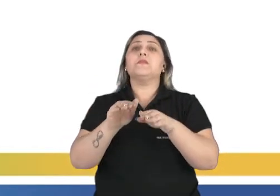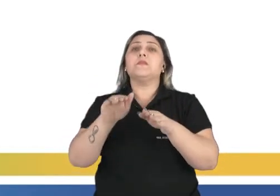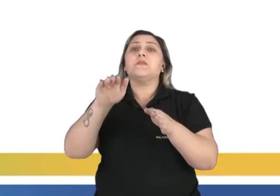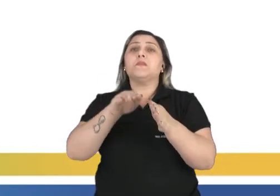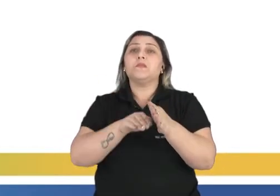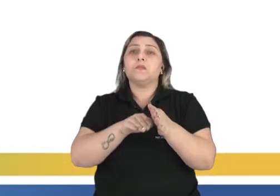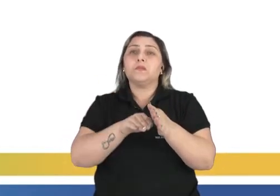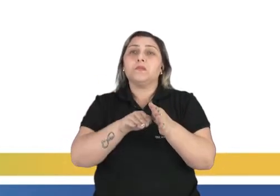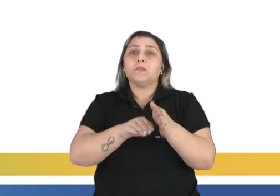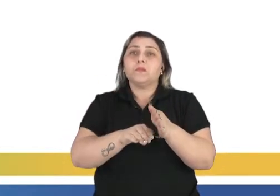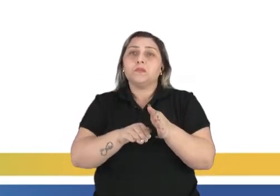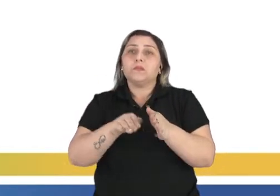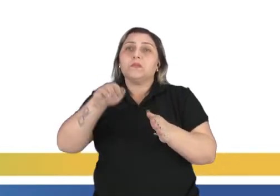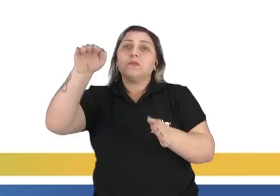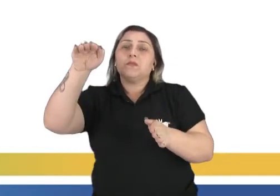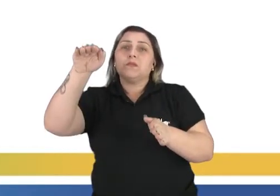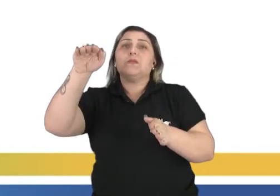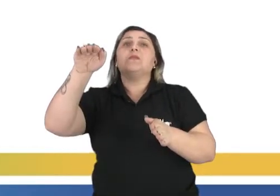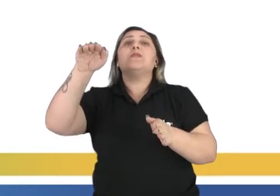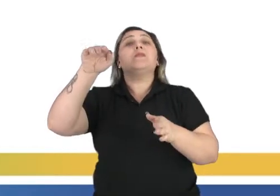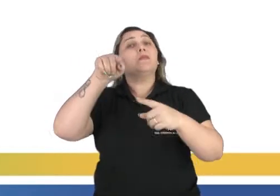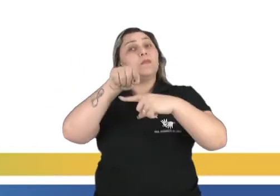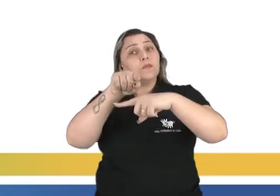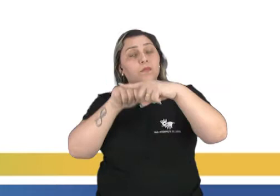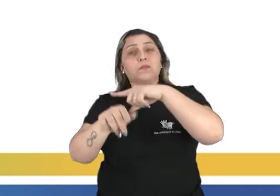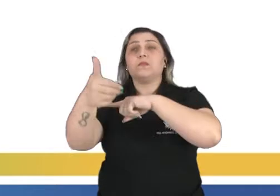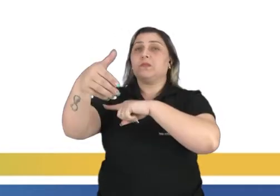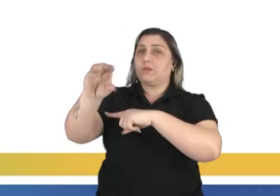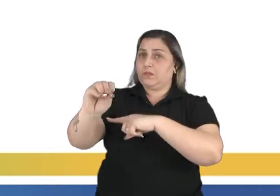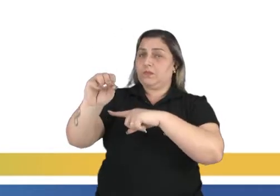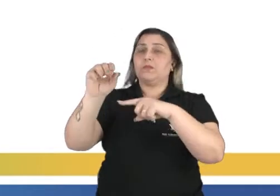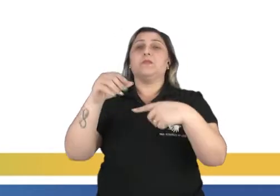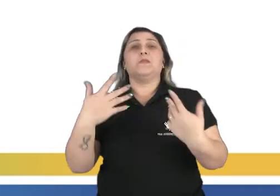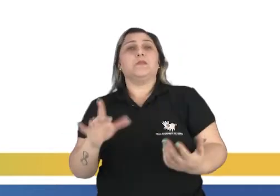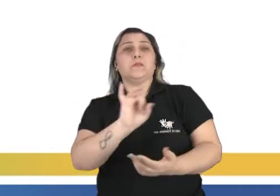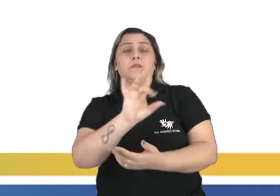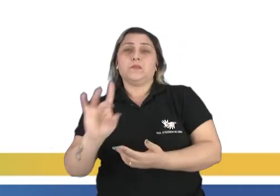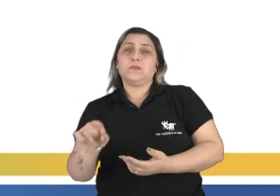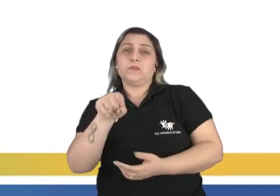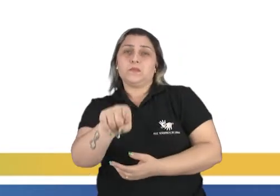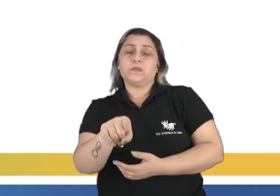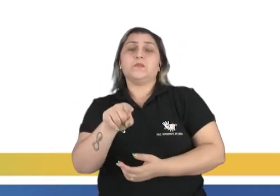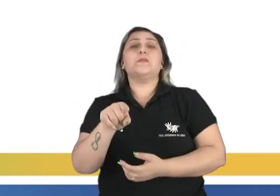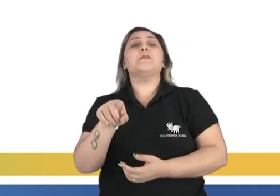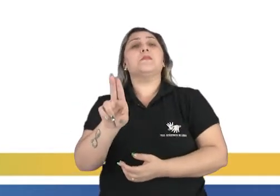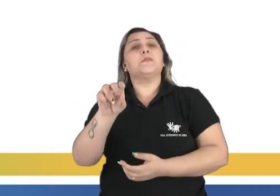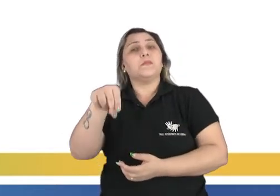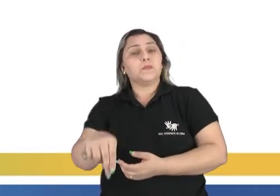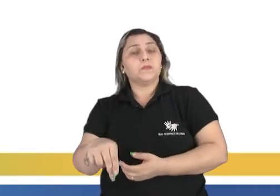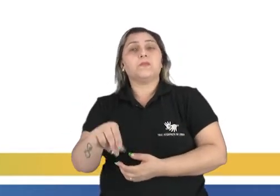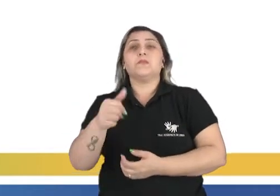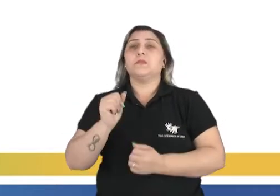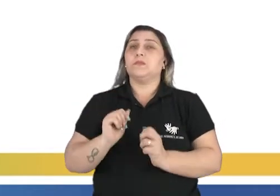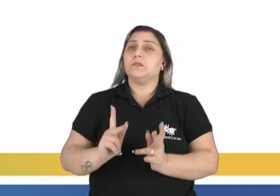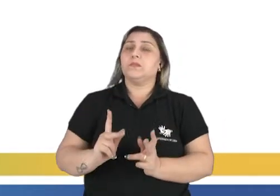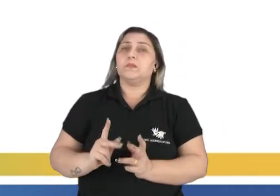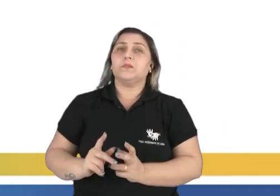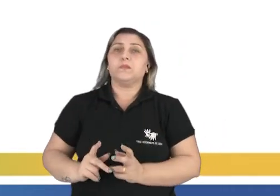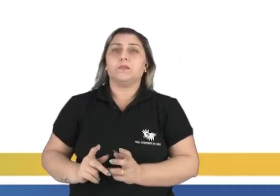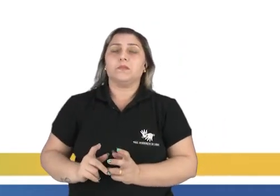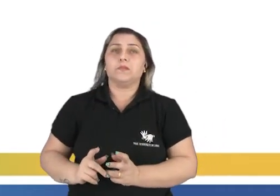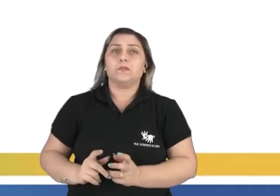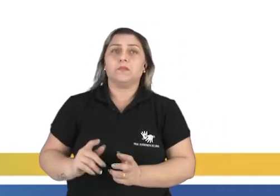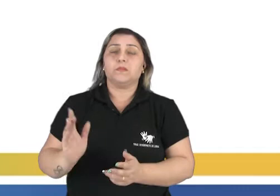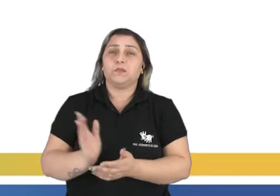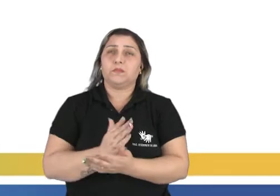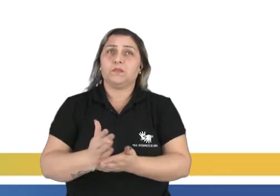menor para o maior, o contrário, vai fazer a divisão por 10 cada momento que você pula a unidade de medida, tá ok? Vamos